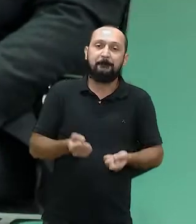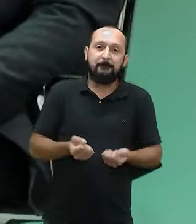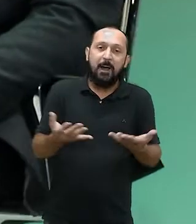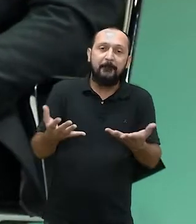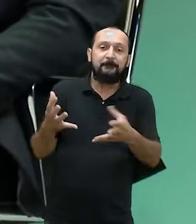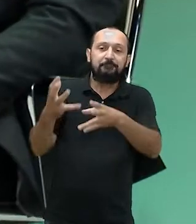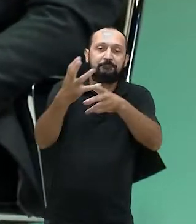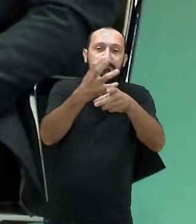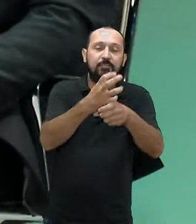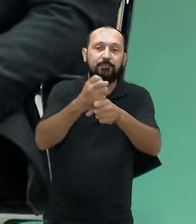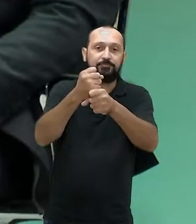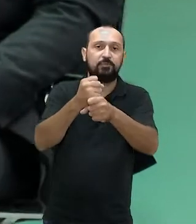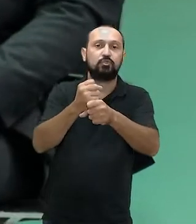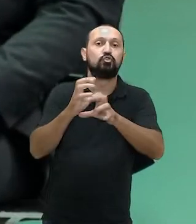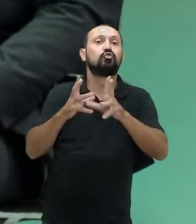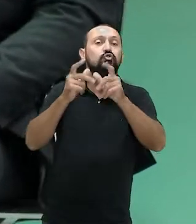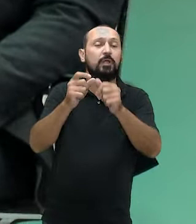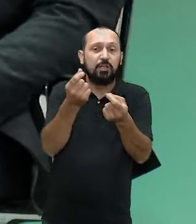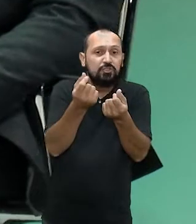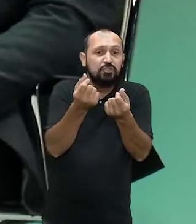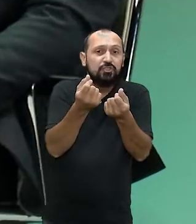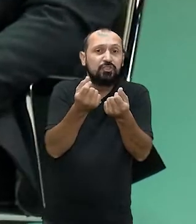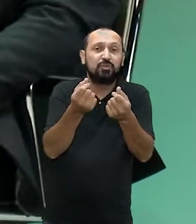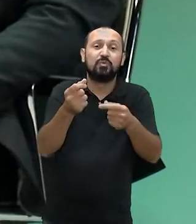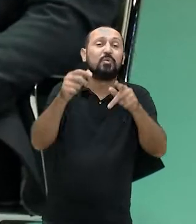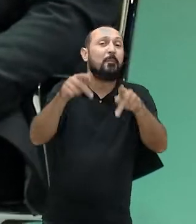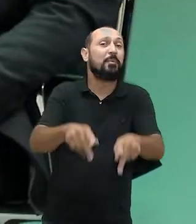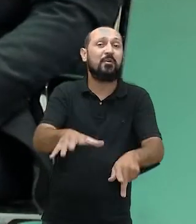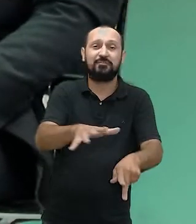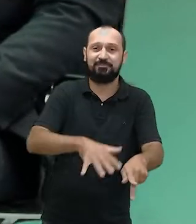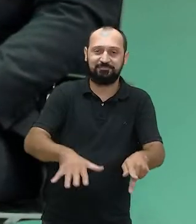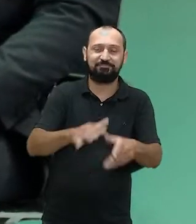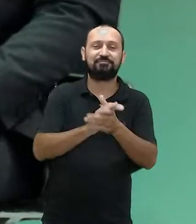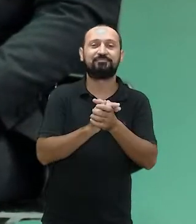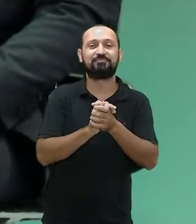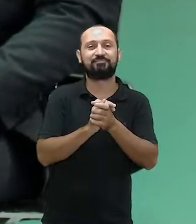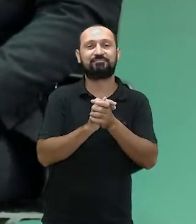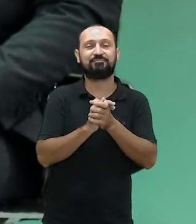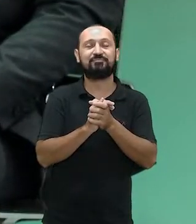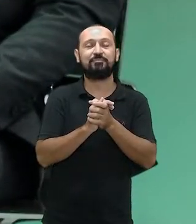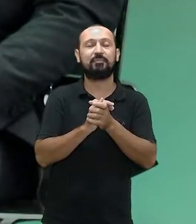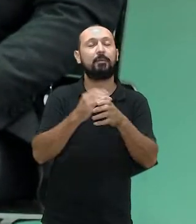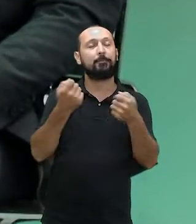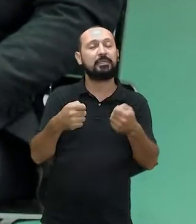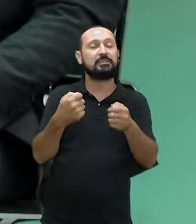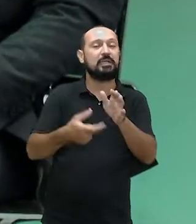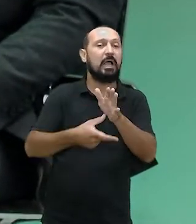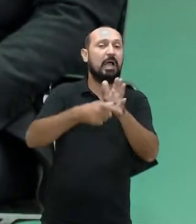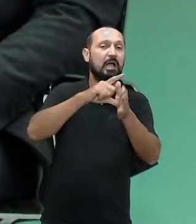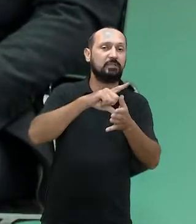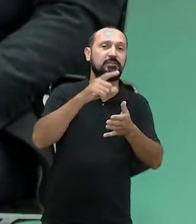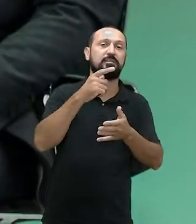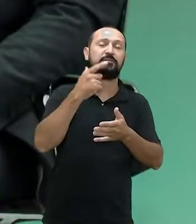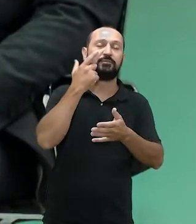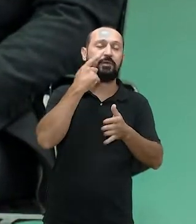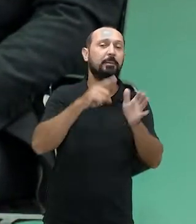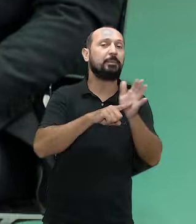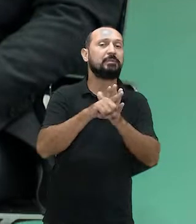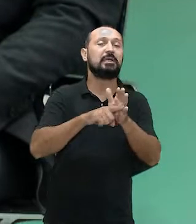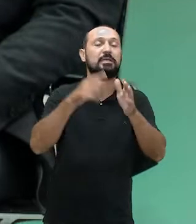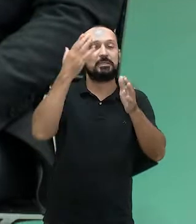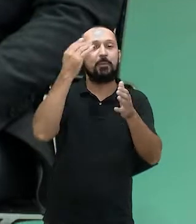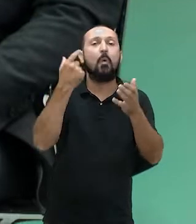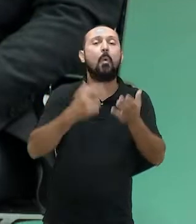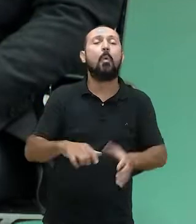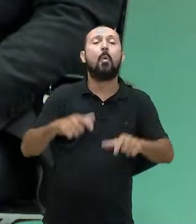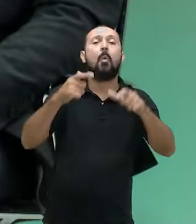ele é de todos, é dinheiro público, né? Então, precisa dessa previsibilidade. E, ao mesmo